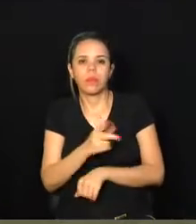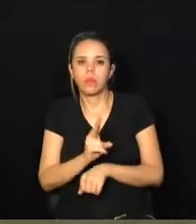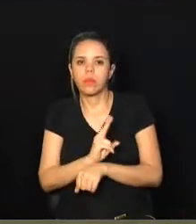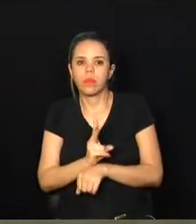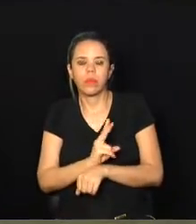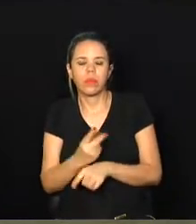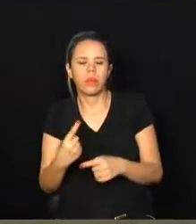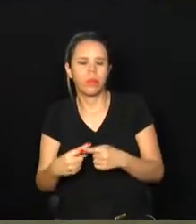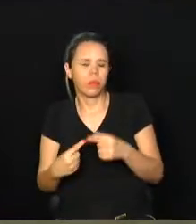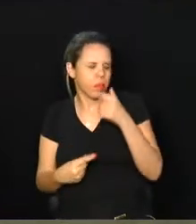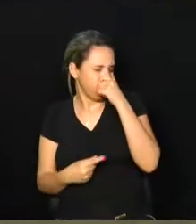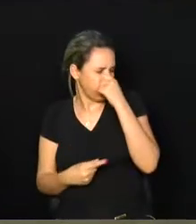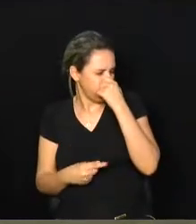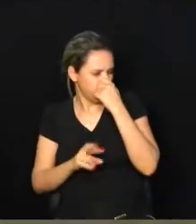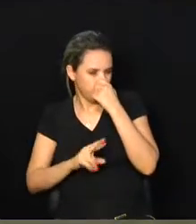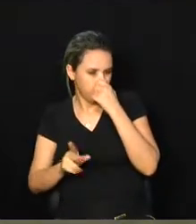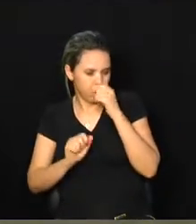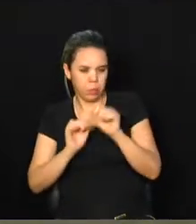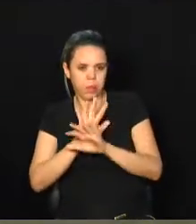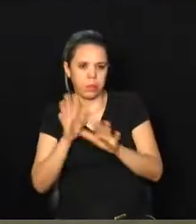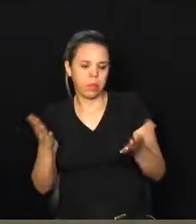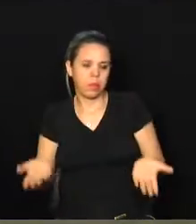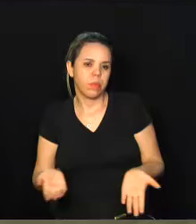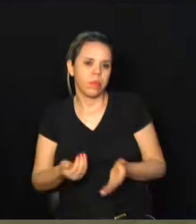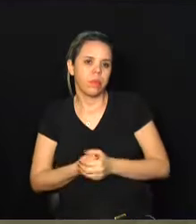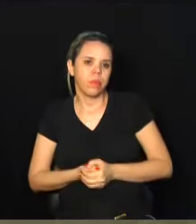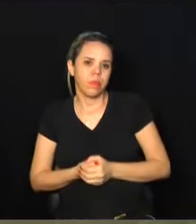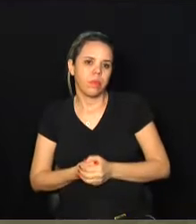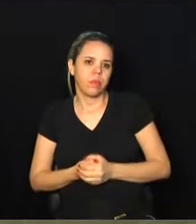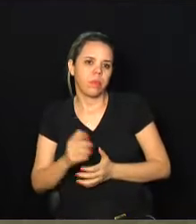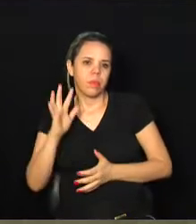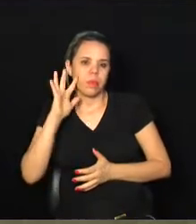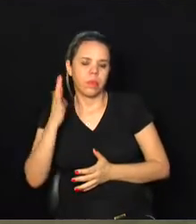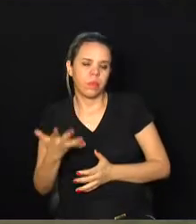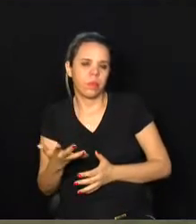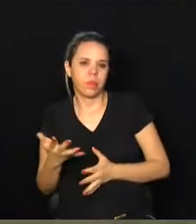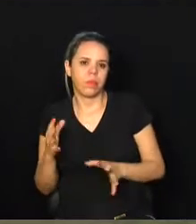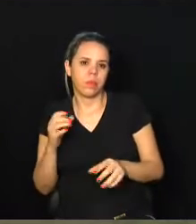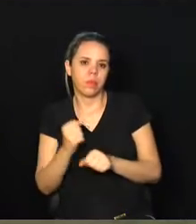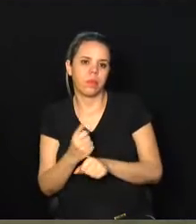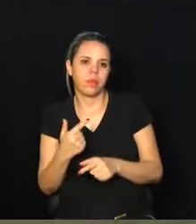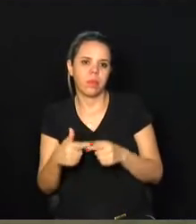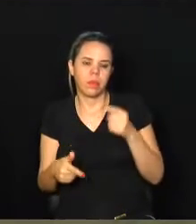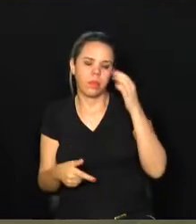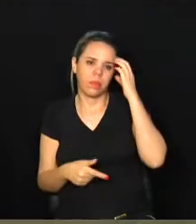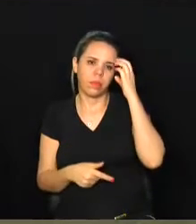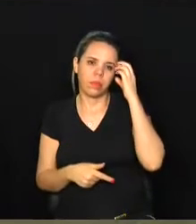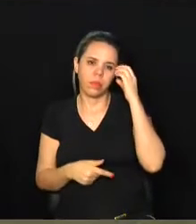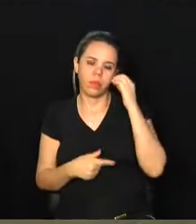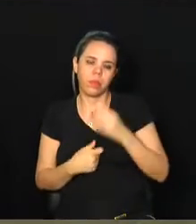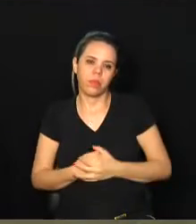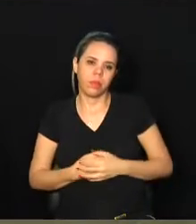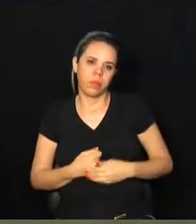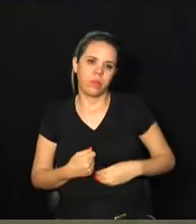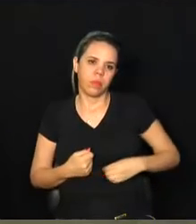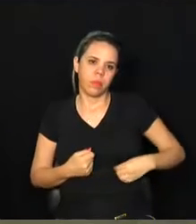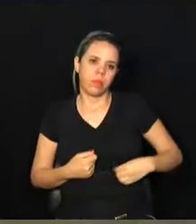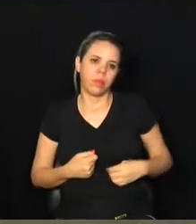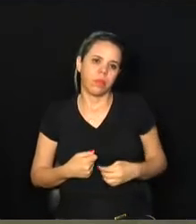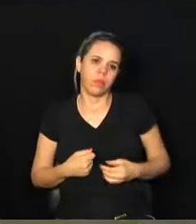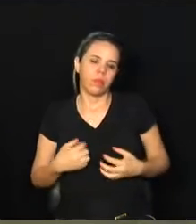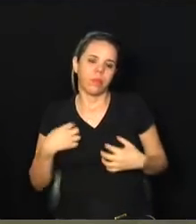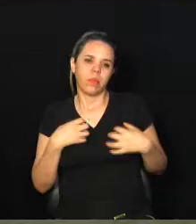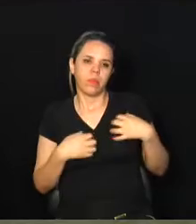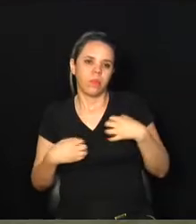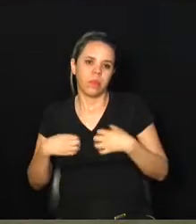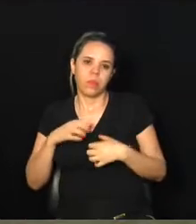porque isso não é claro. Então, resolver essa equação é um turbinar a